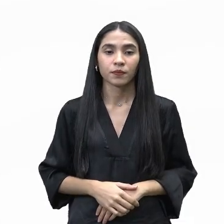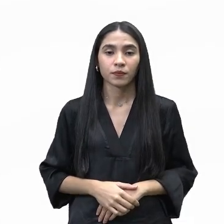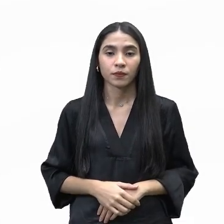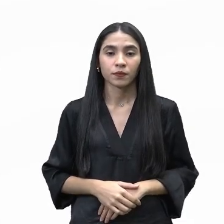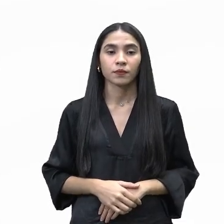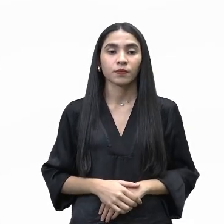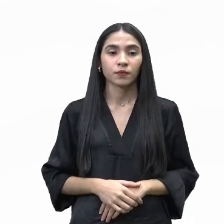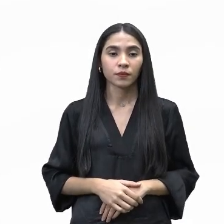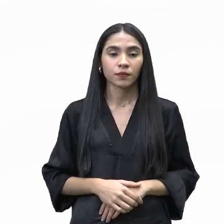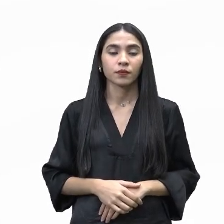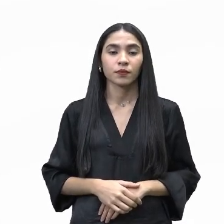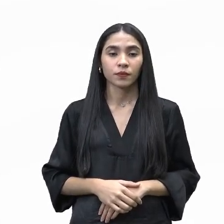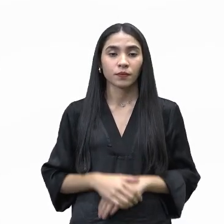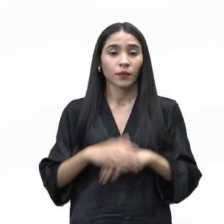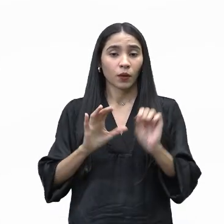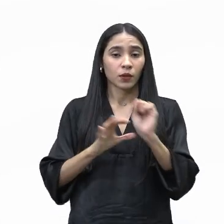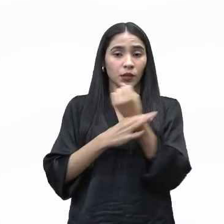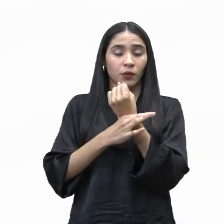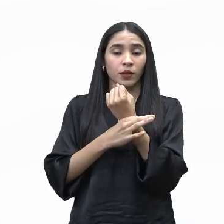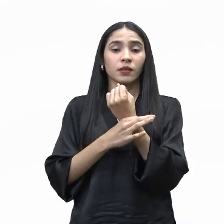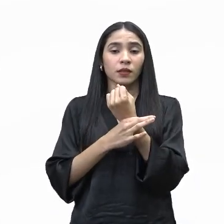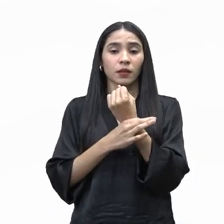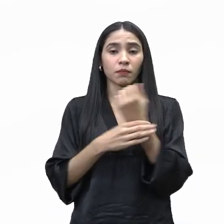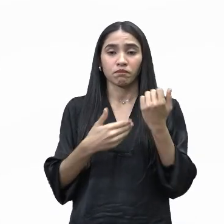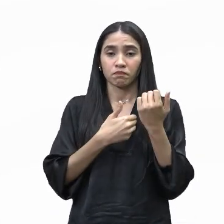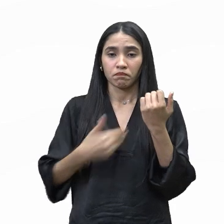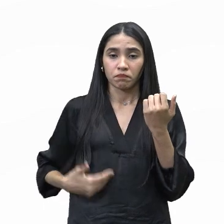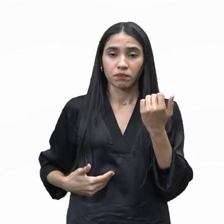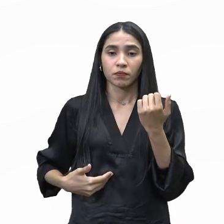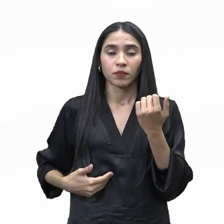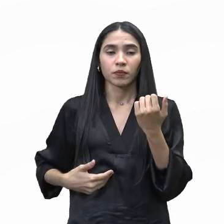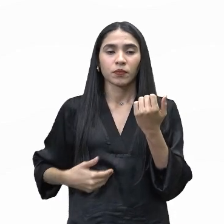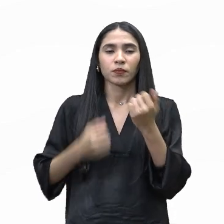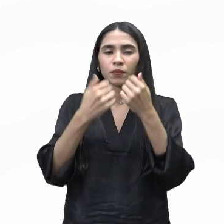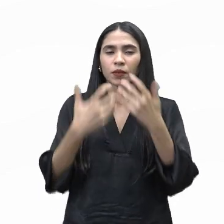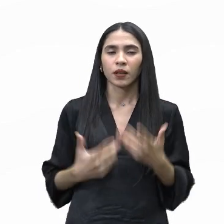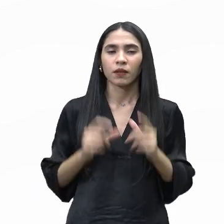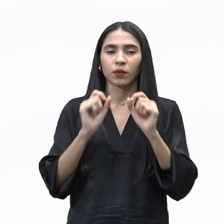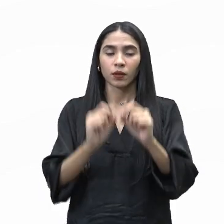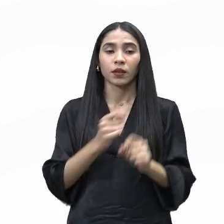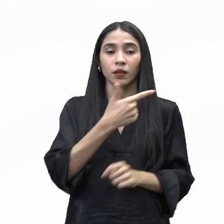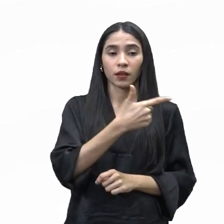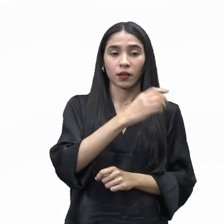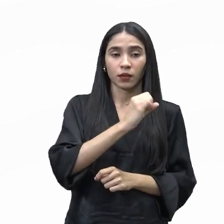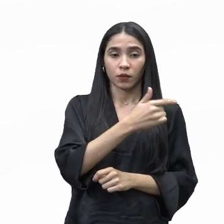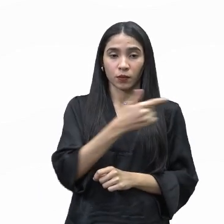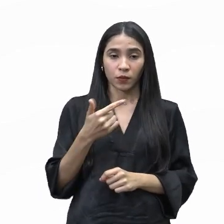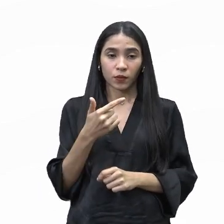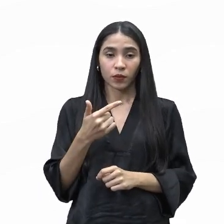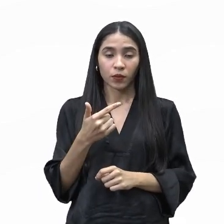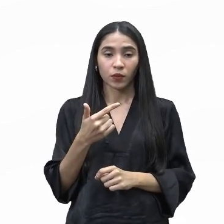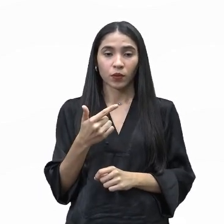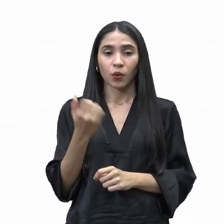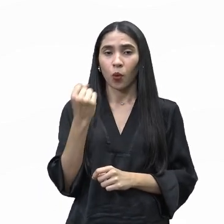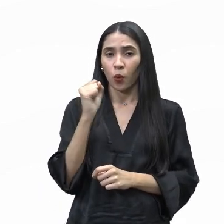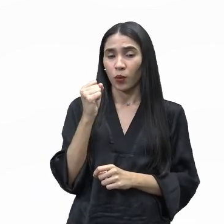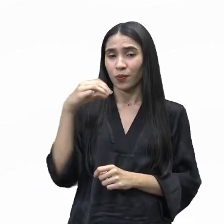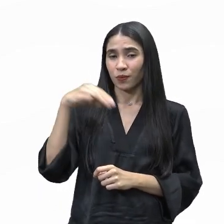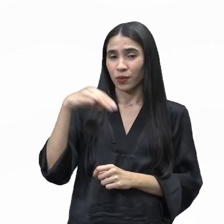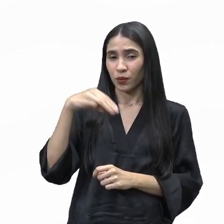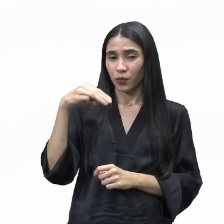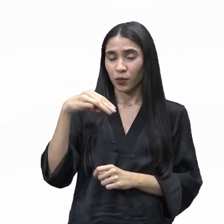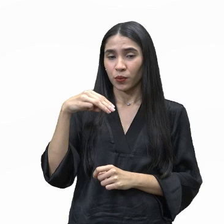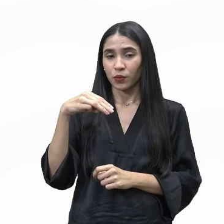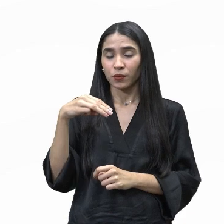O Anuário Brasileiro de Segurança Pública apontava que em 2022, a cada 8